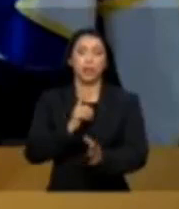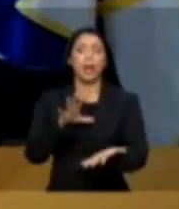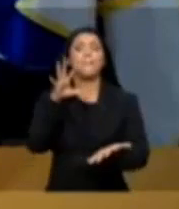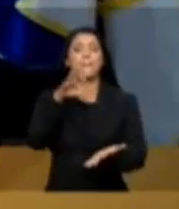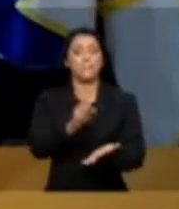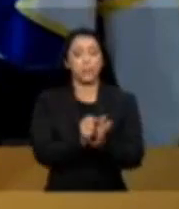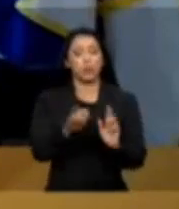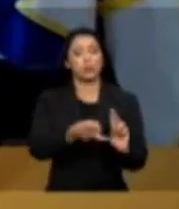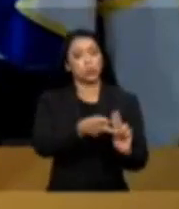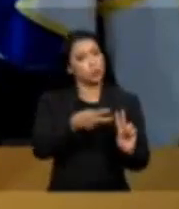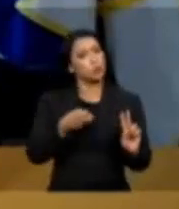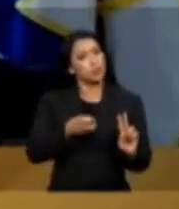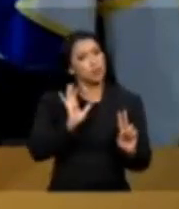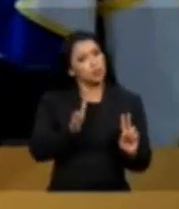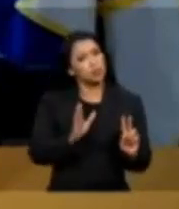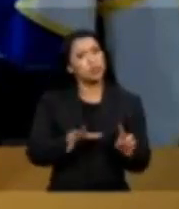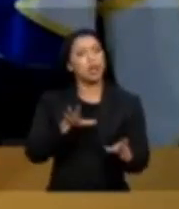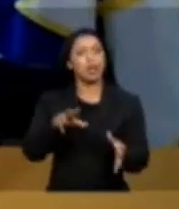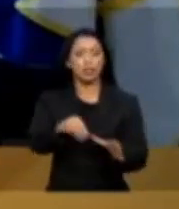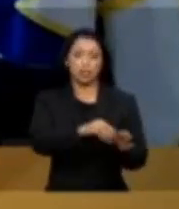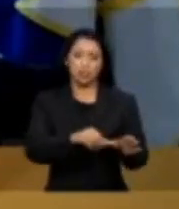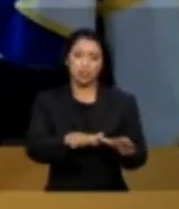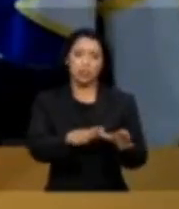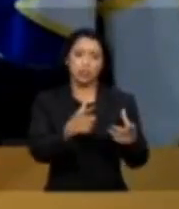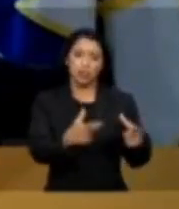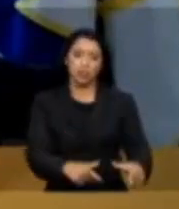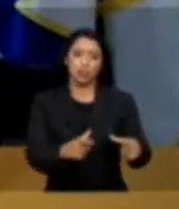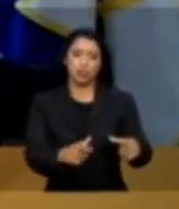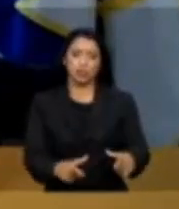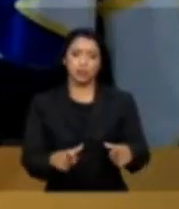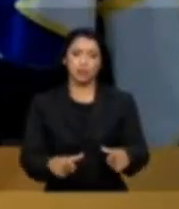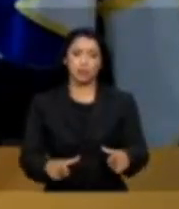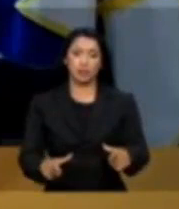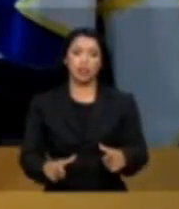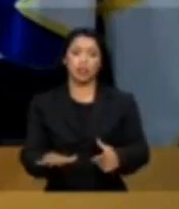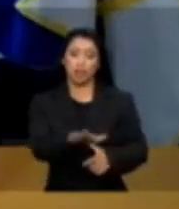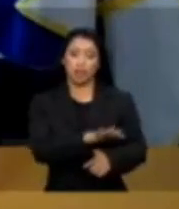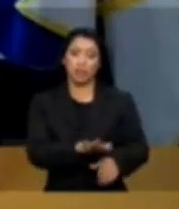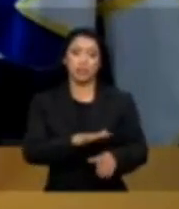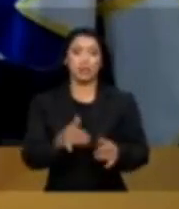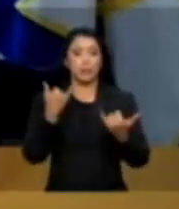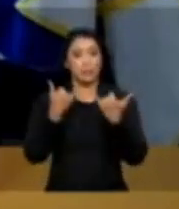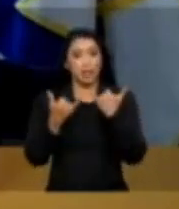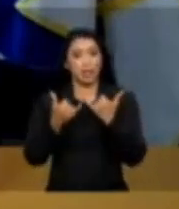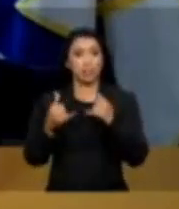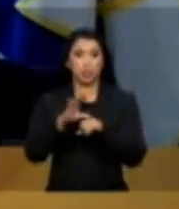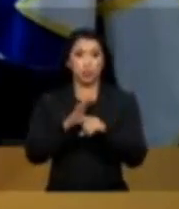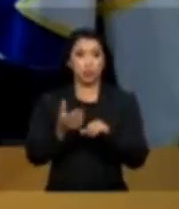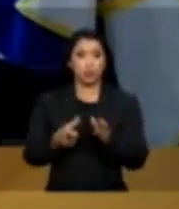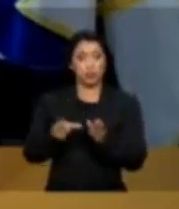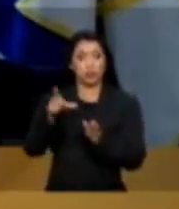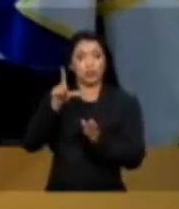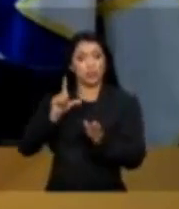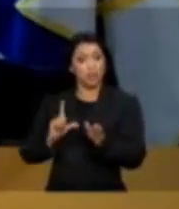dos índios sobre suas terras, à semelhança da Constituição anterior, da Carta anterior.